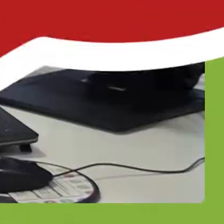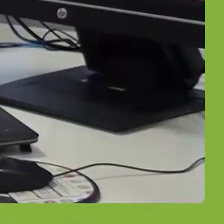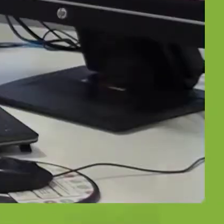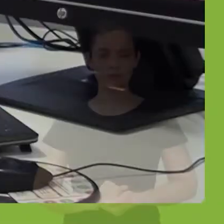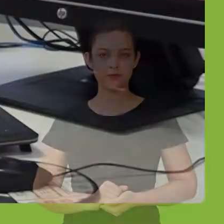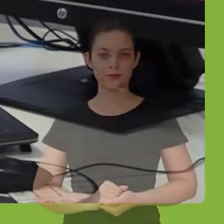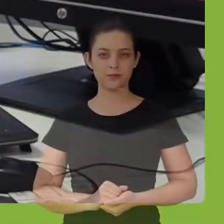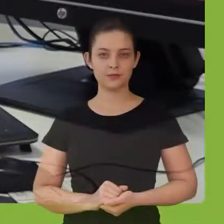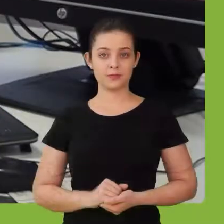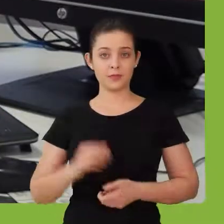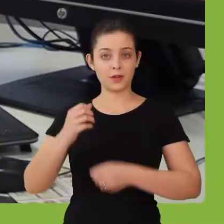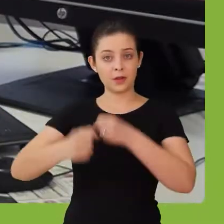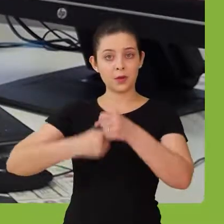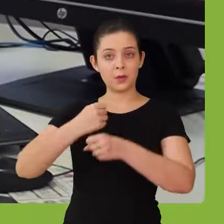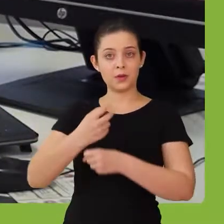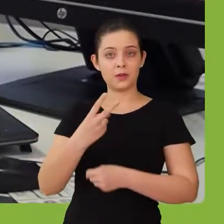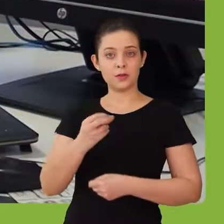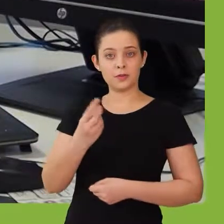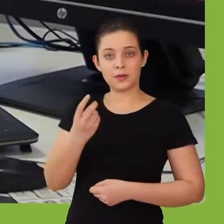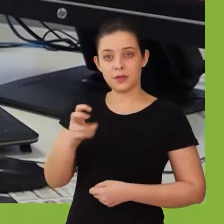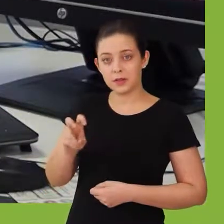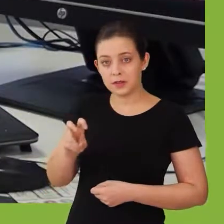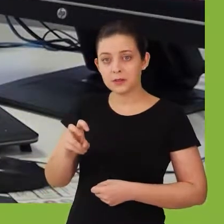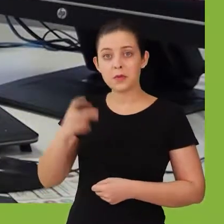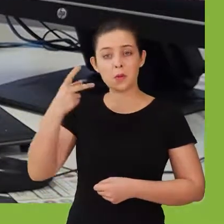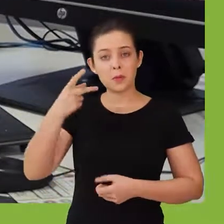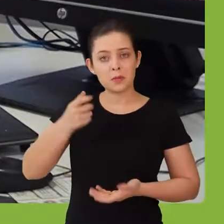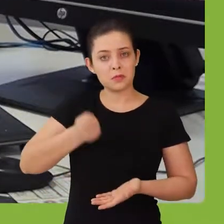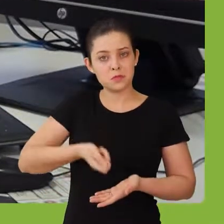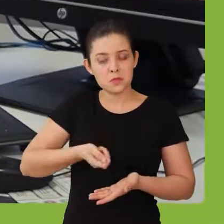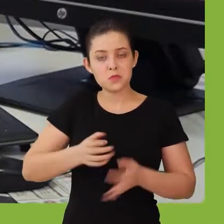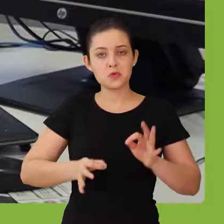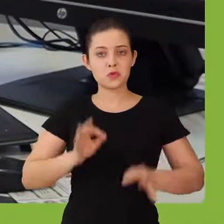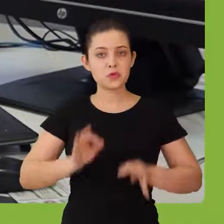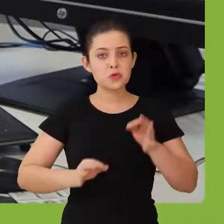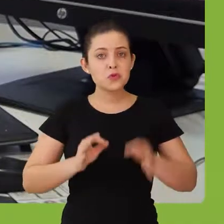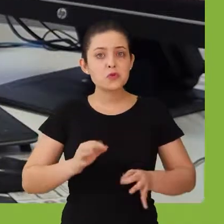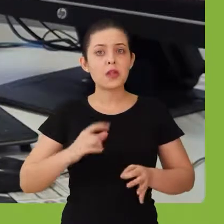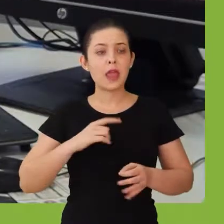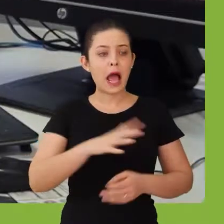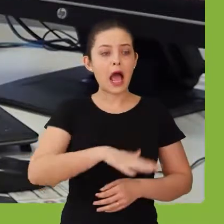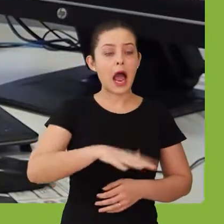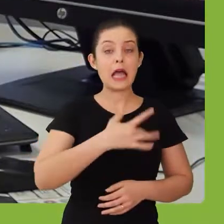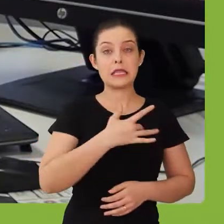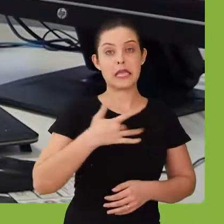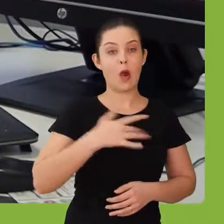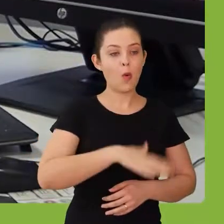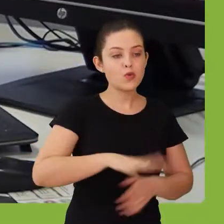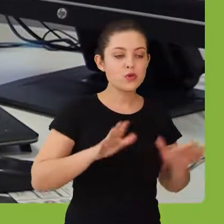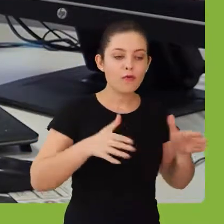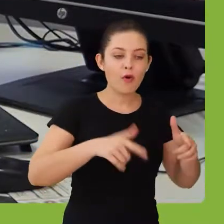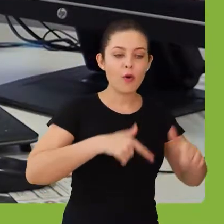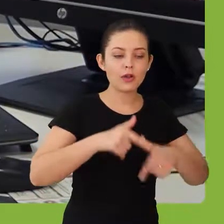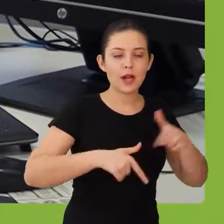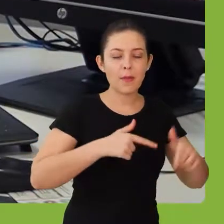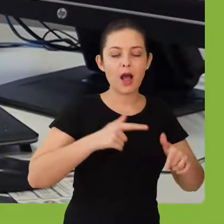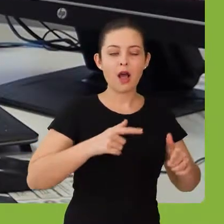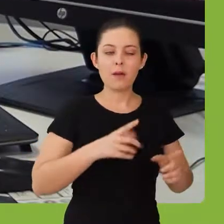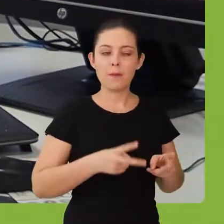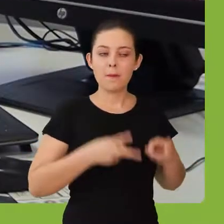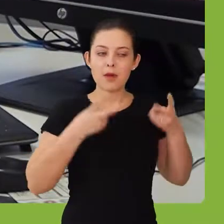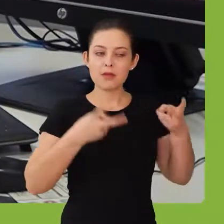no ano de 2015 os promotores de justiça com atribuição na área da saúde verificaram a necessidade